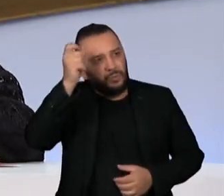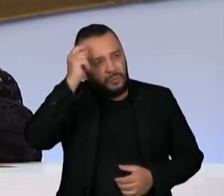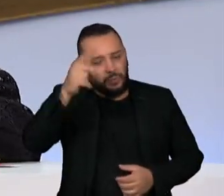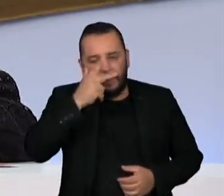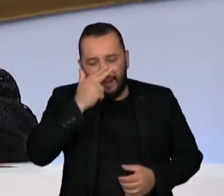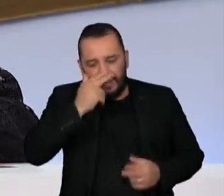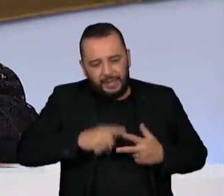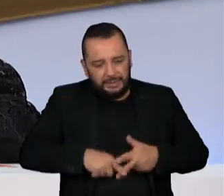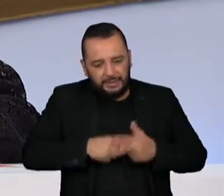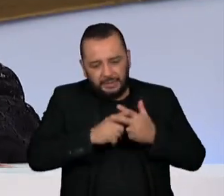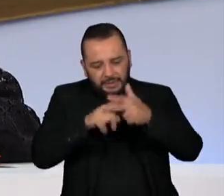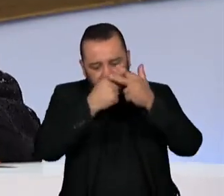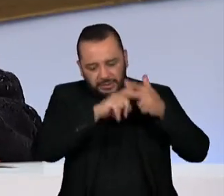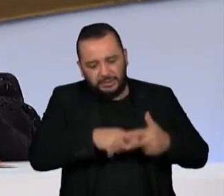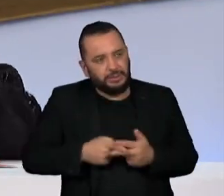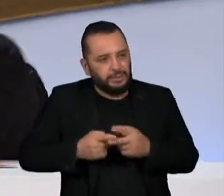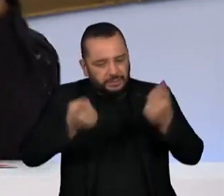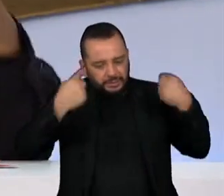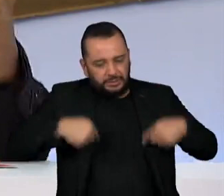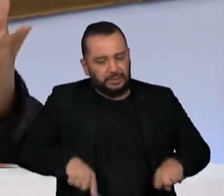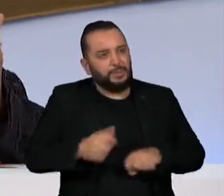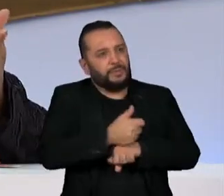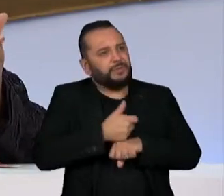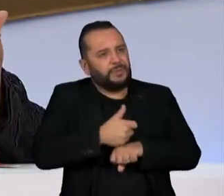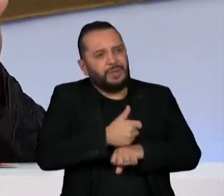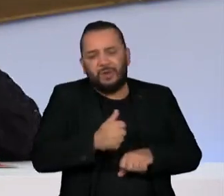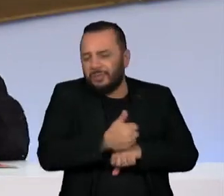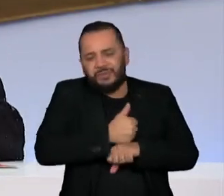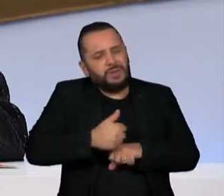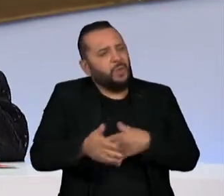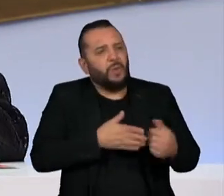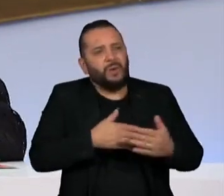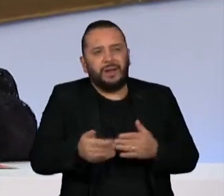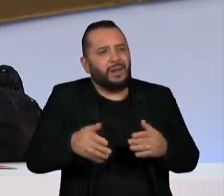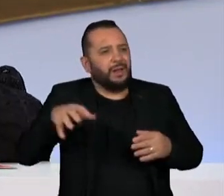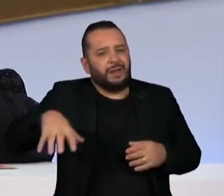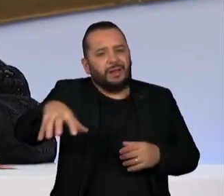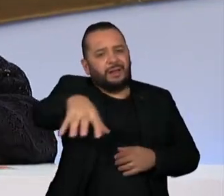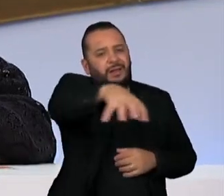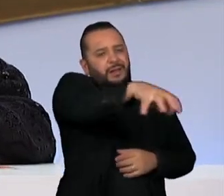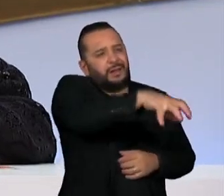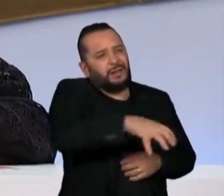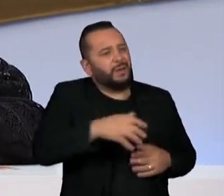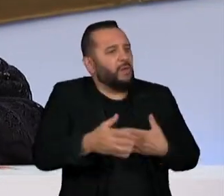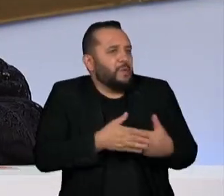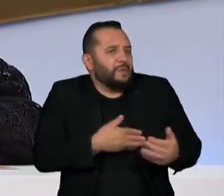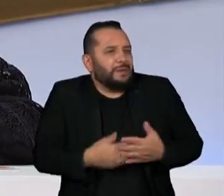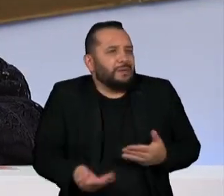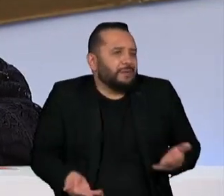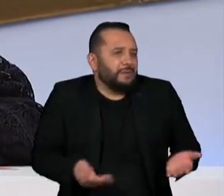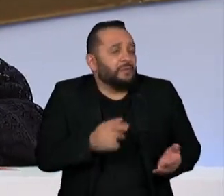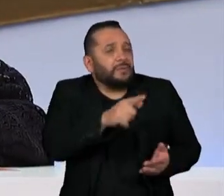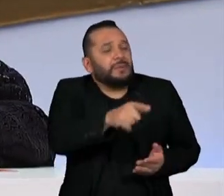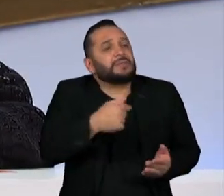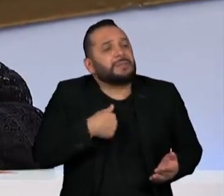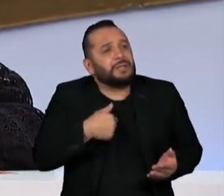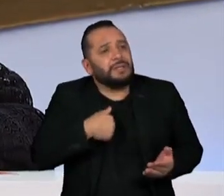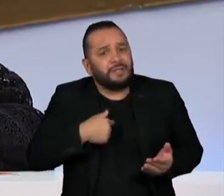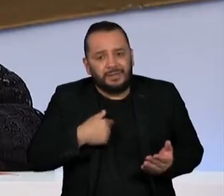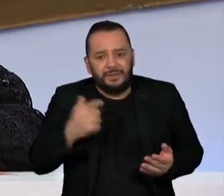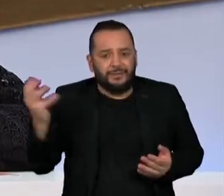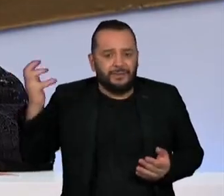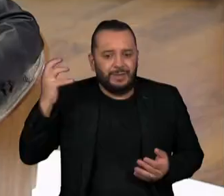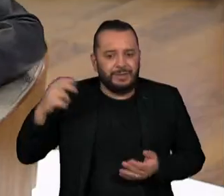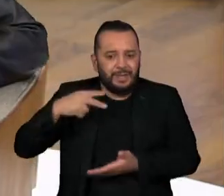a gente enquanto profissional, seja lá qual for a área. E o que você traz da dança na sua profissão